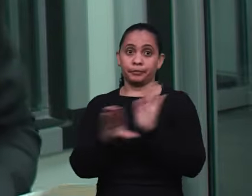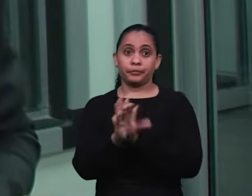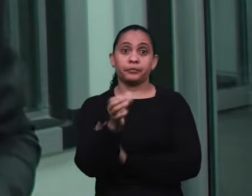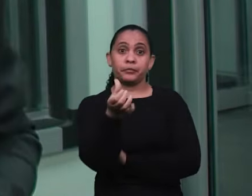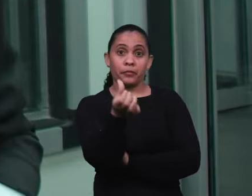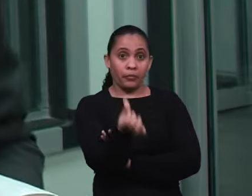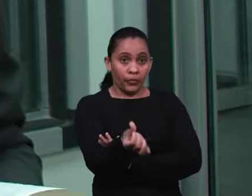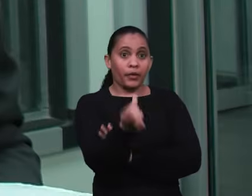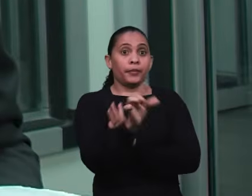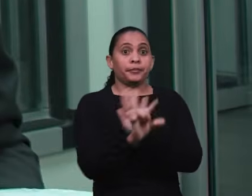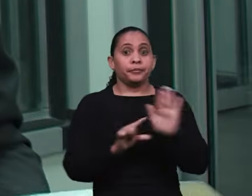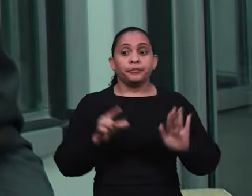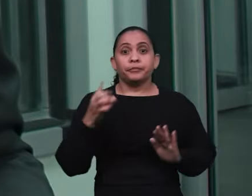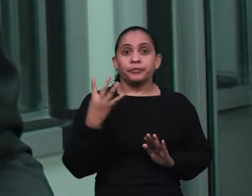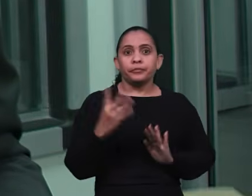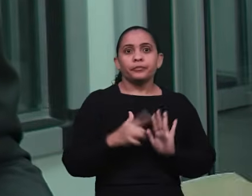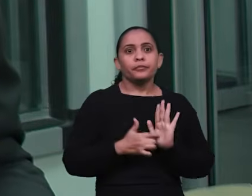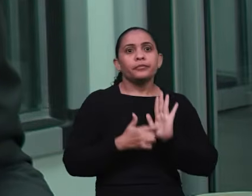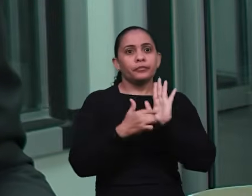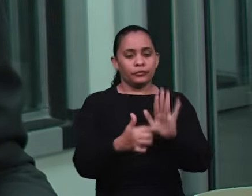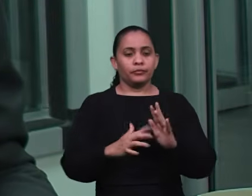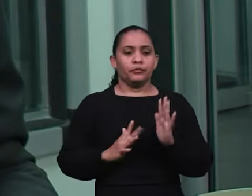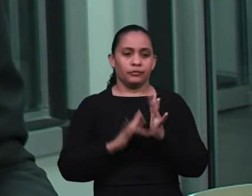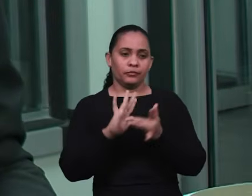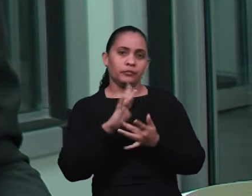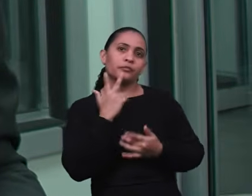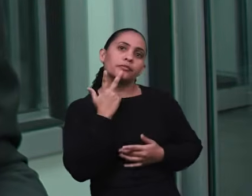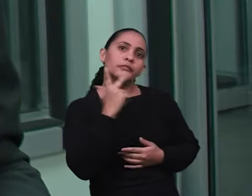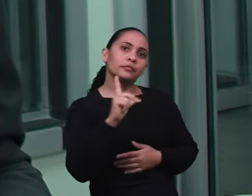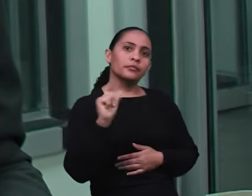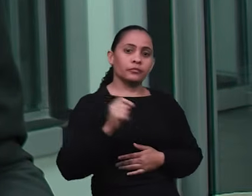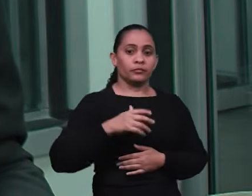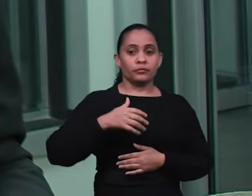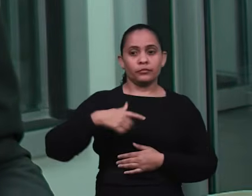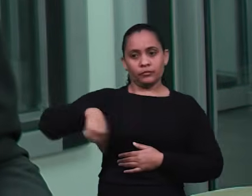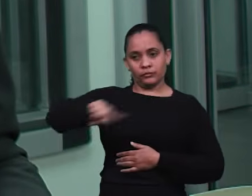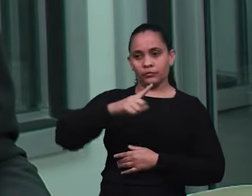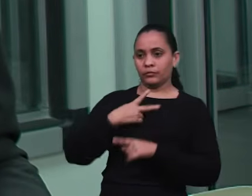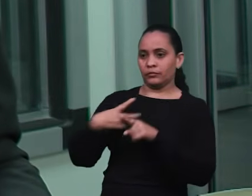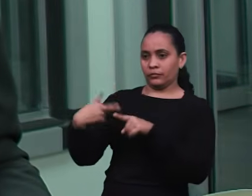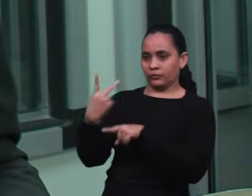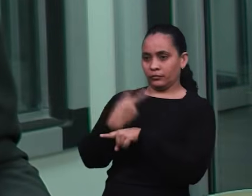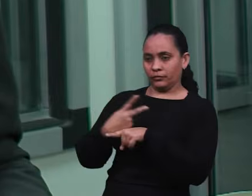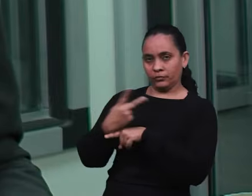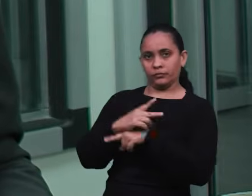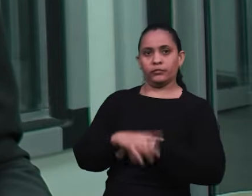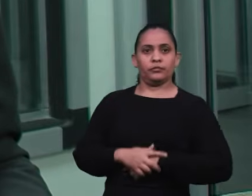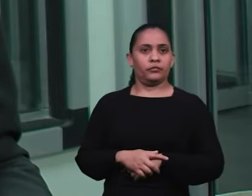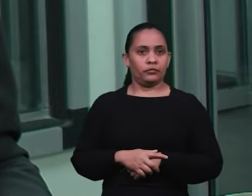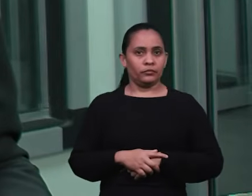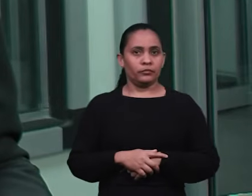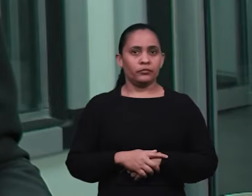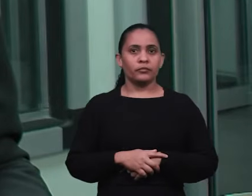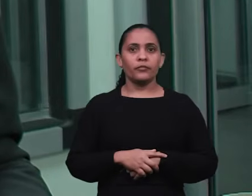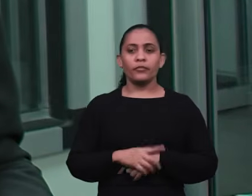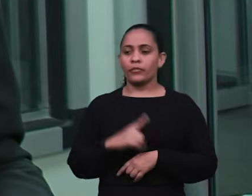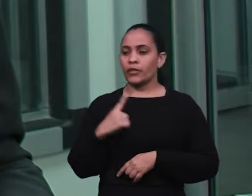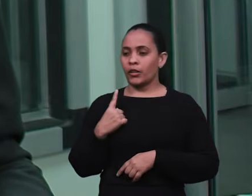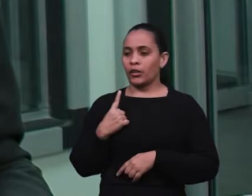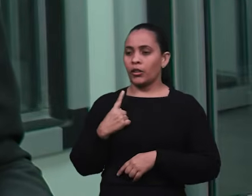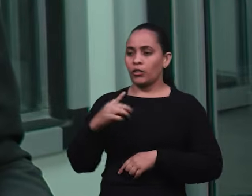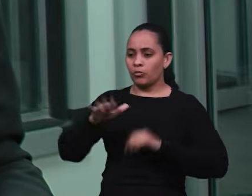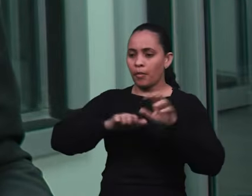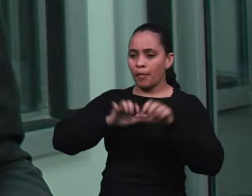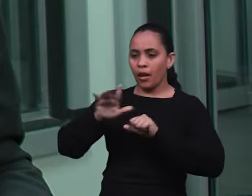capítulo 6, verso 24, quando Jesus fala sobre, né, vai juntar tesouro no céu. Fala assim, ninguém